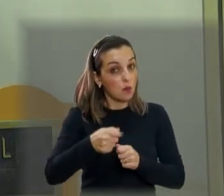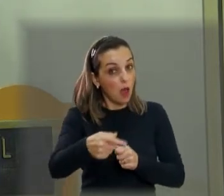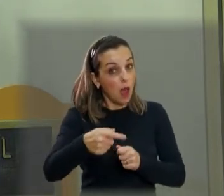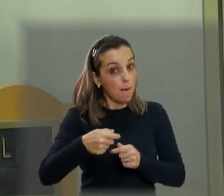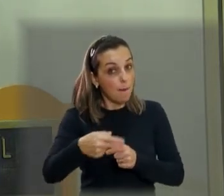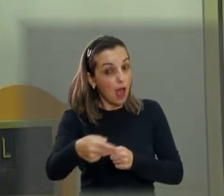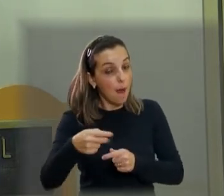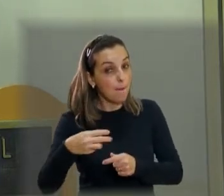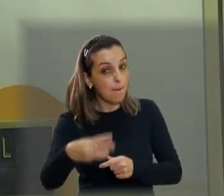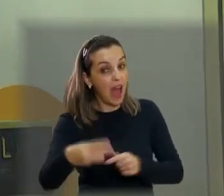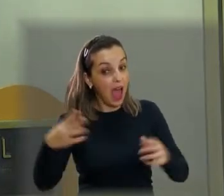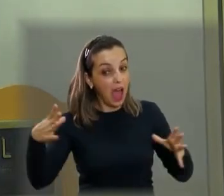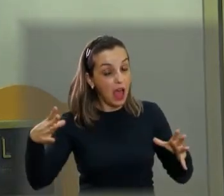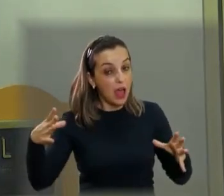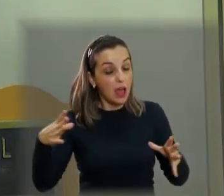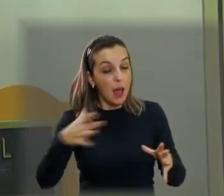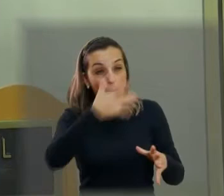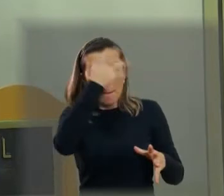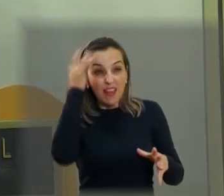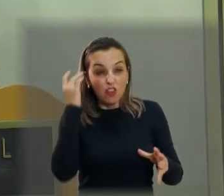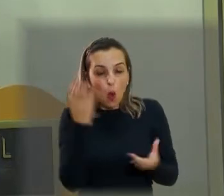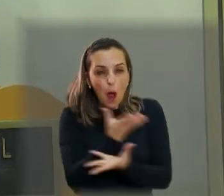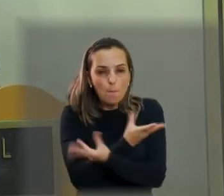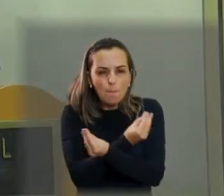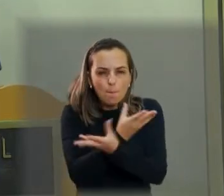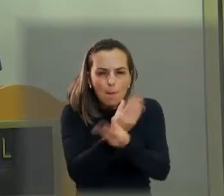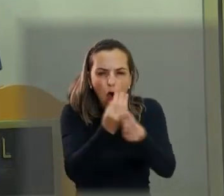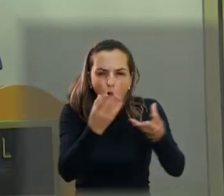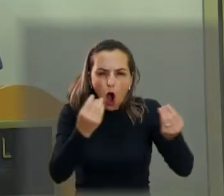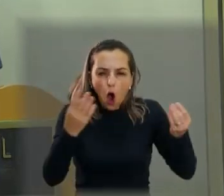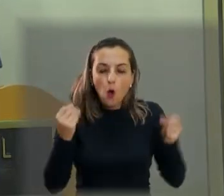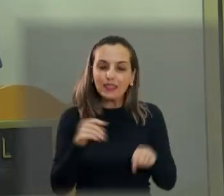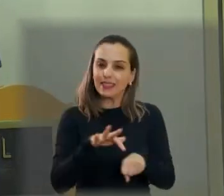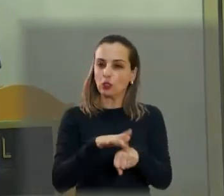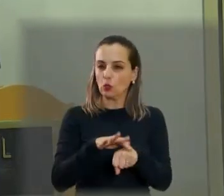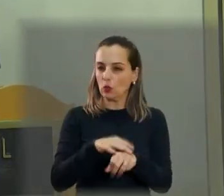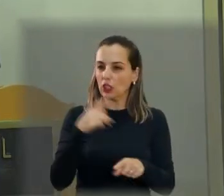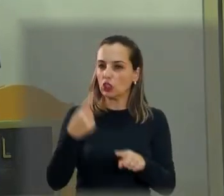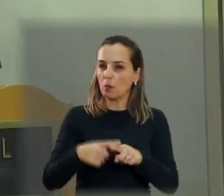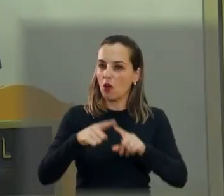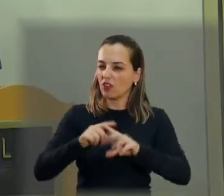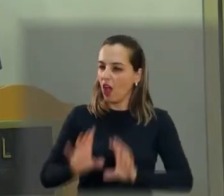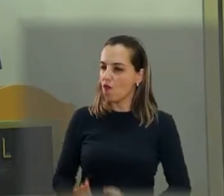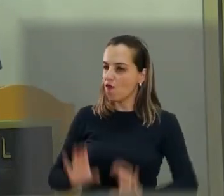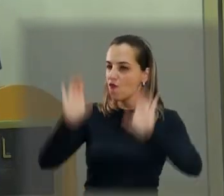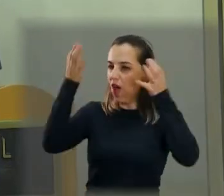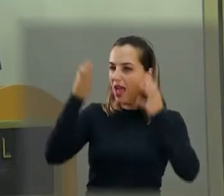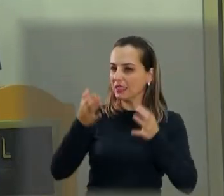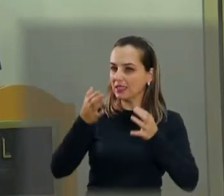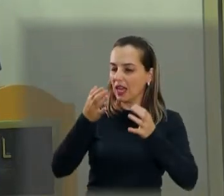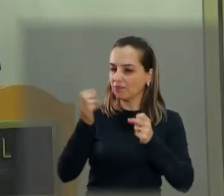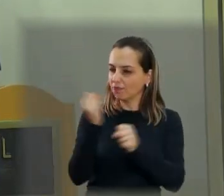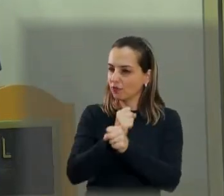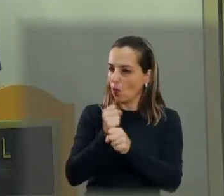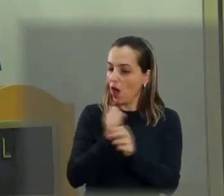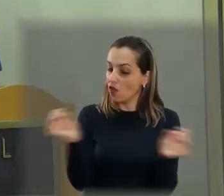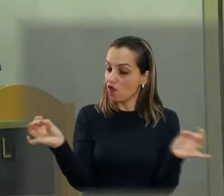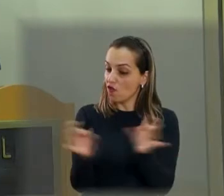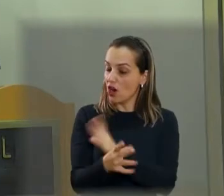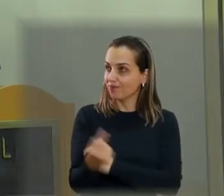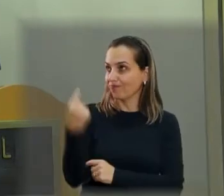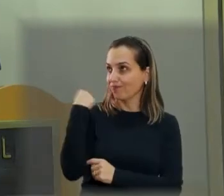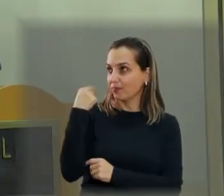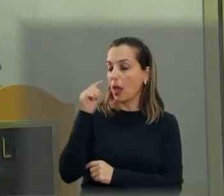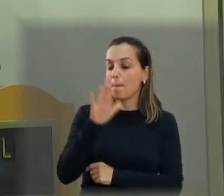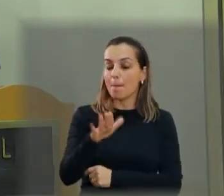casos por conta das festas de final de ano, né? E o que a gente viveu foi um